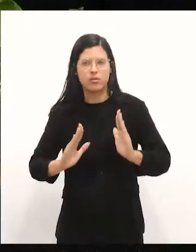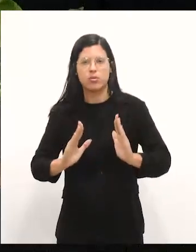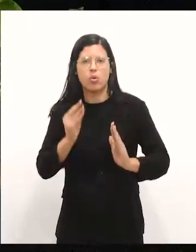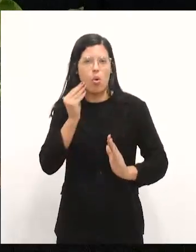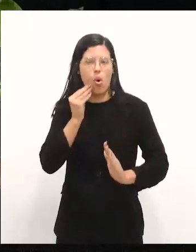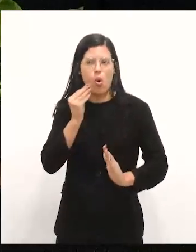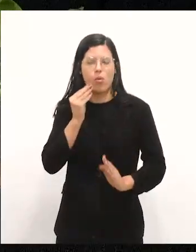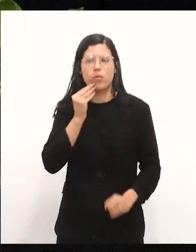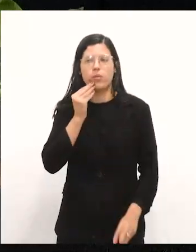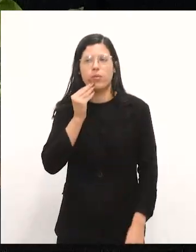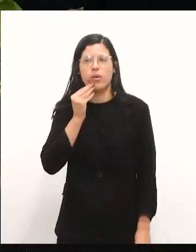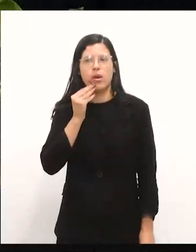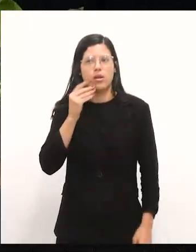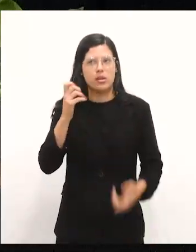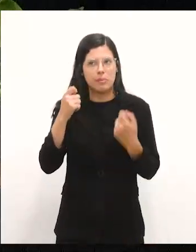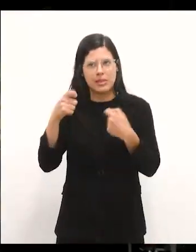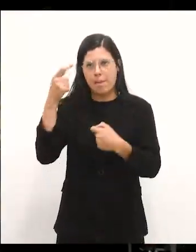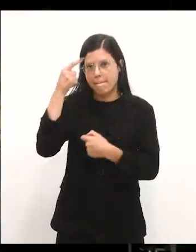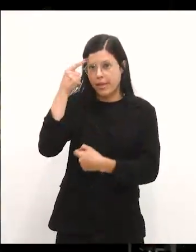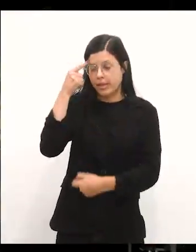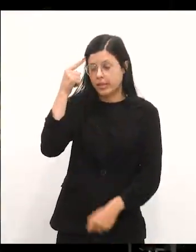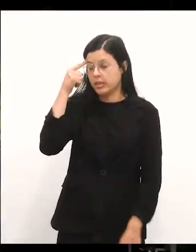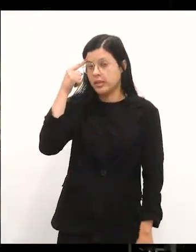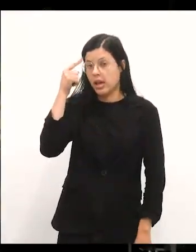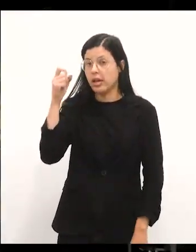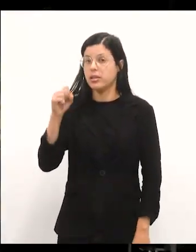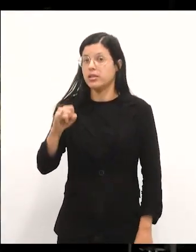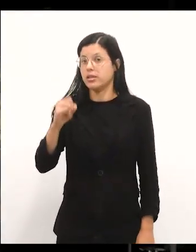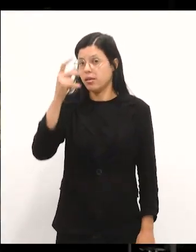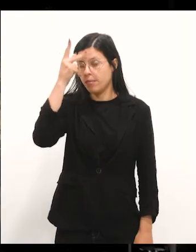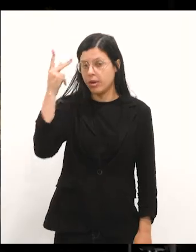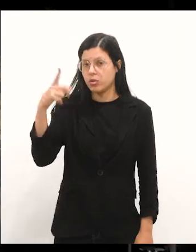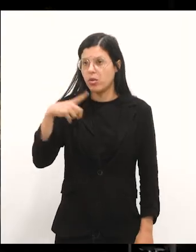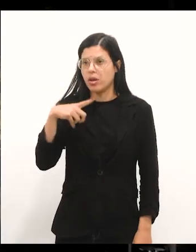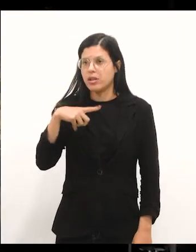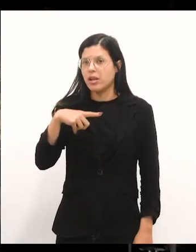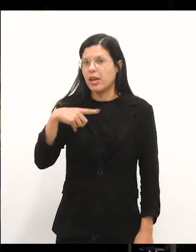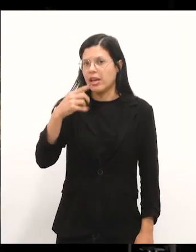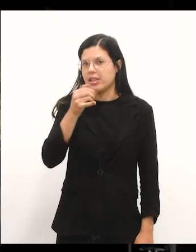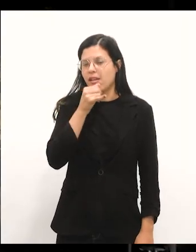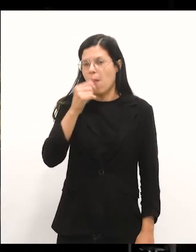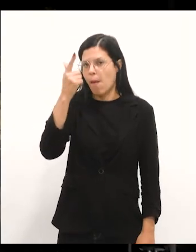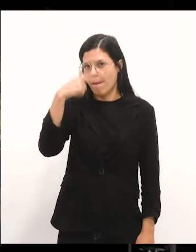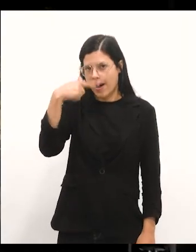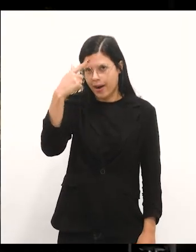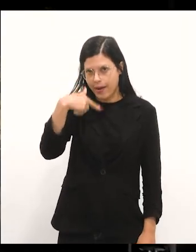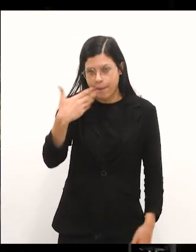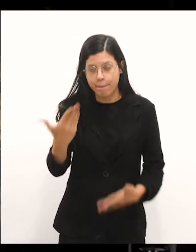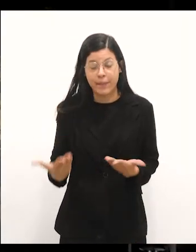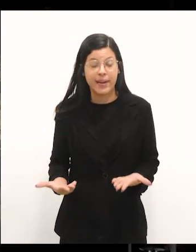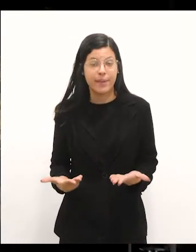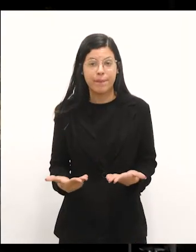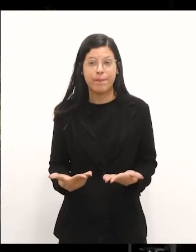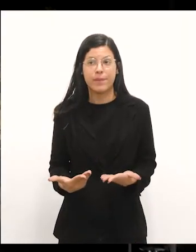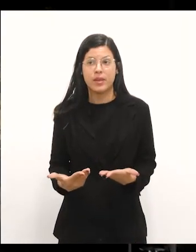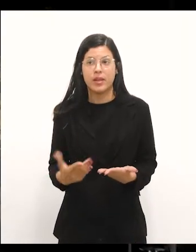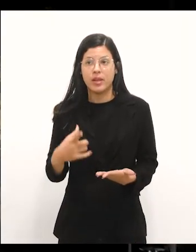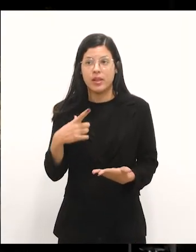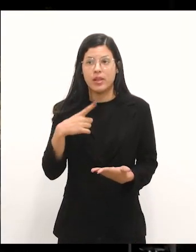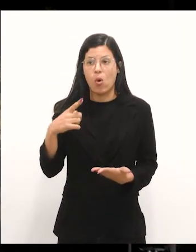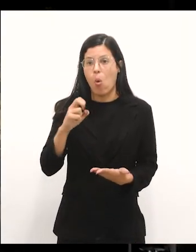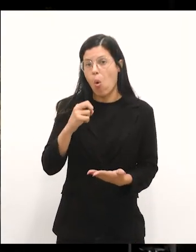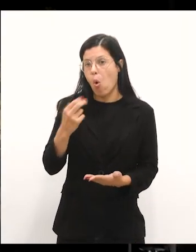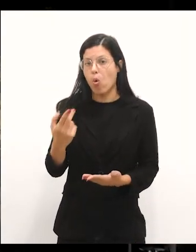E óbvio, vamos pensar um pouquinho. Se alguém tem um resfriado e se alguém tem